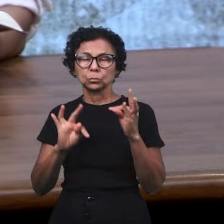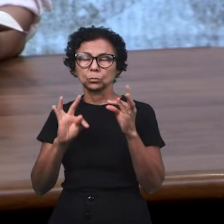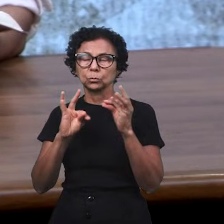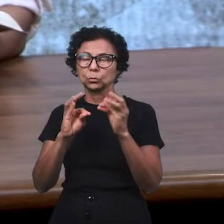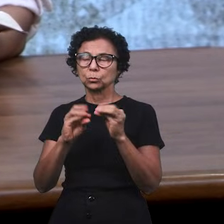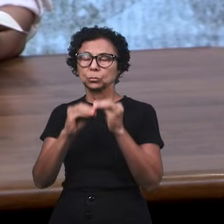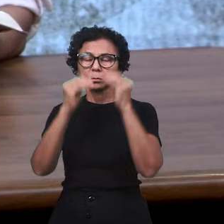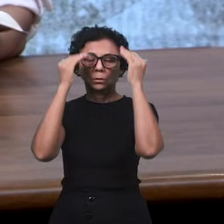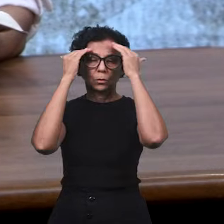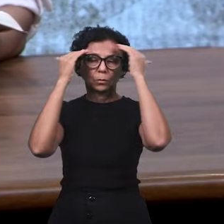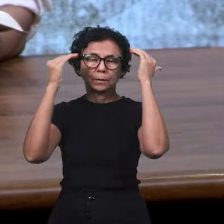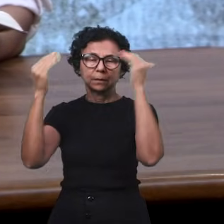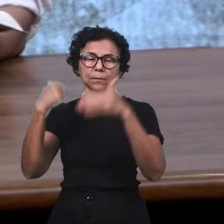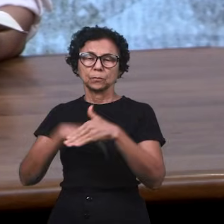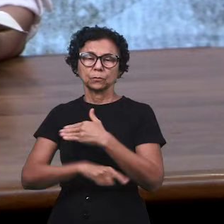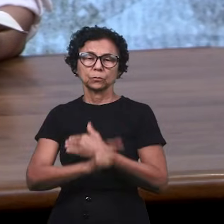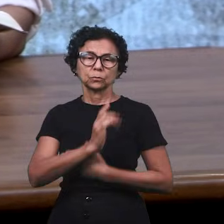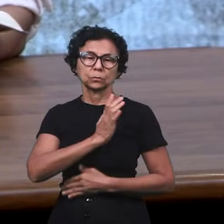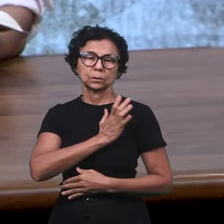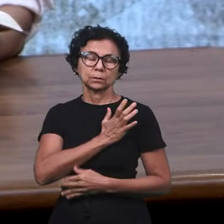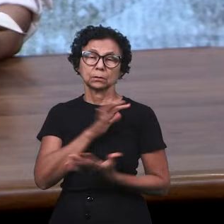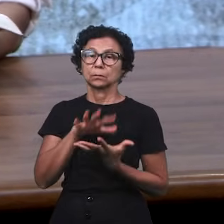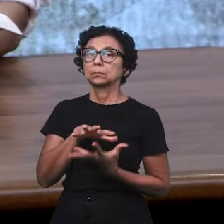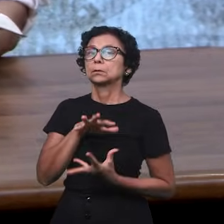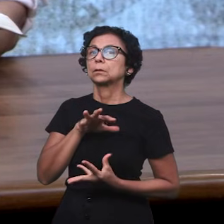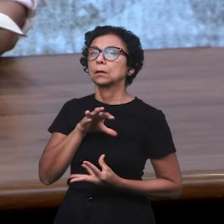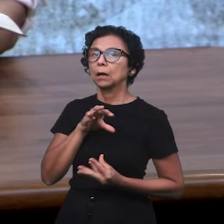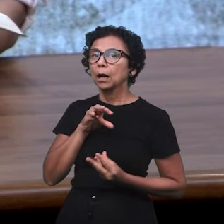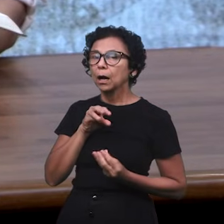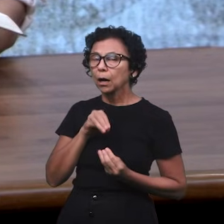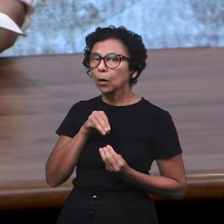coração e com toda a sua alma, cumprindo as